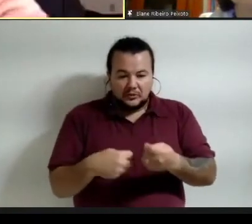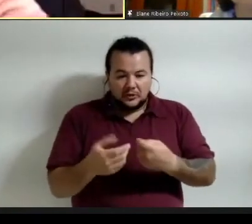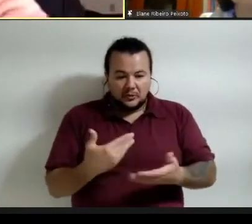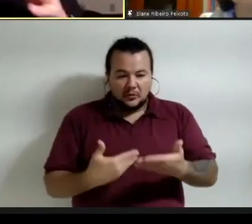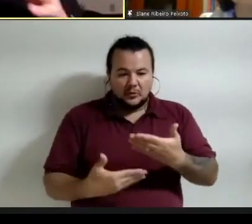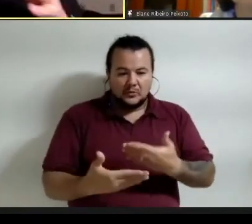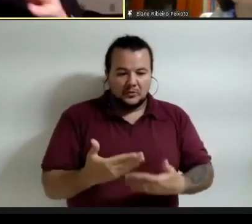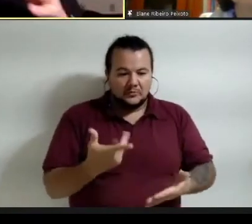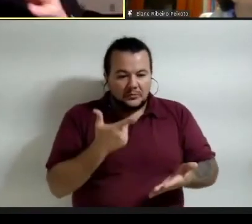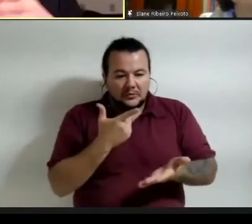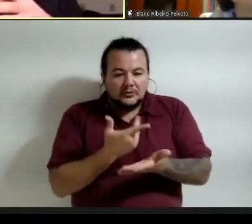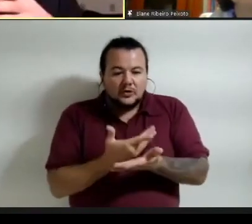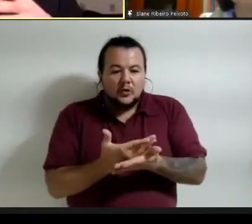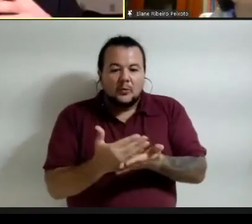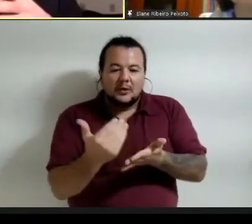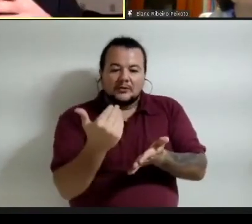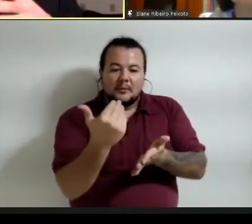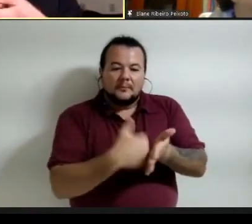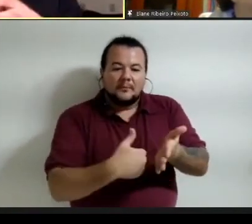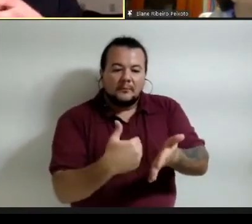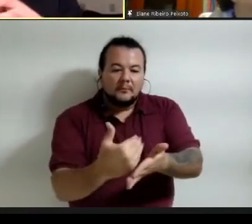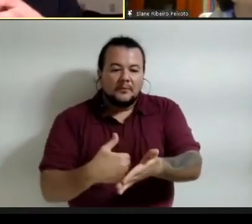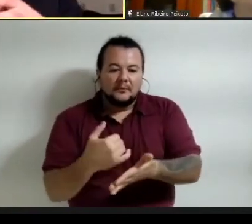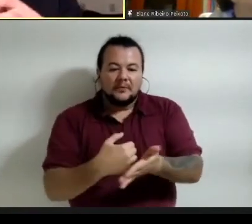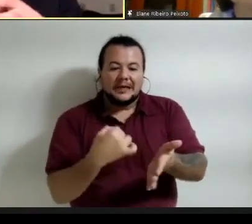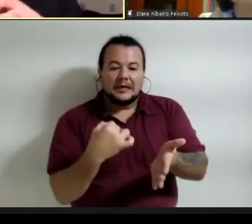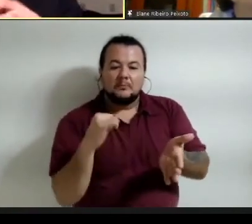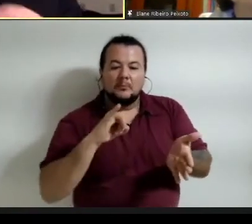várias configurações, mas a gente fechou numa que se chama